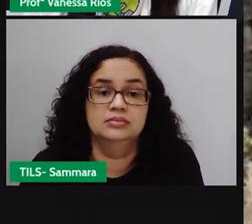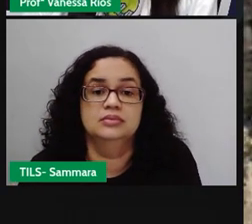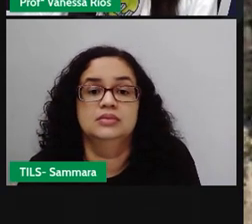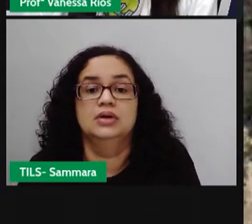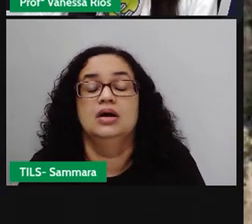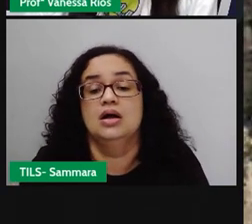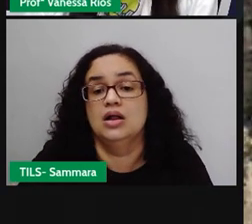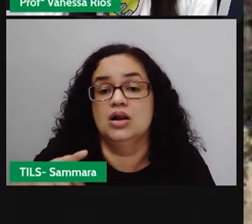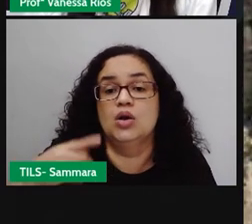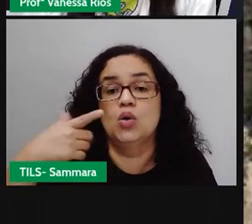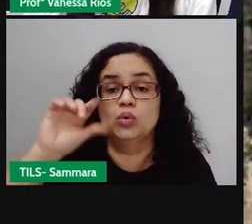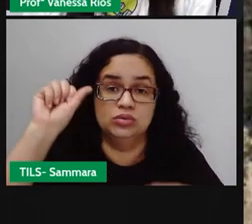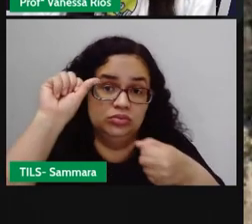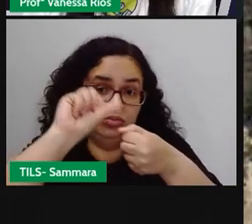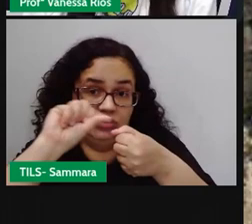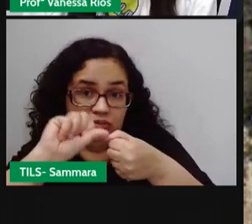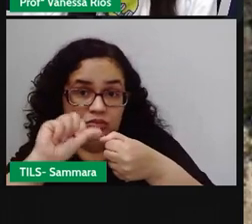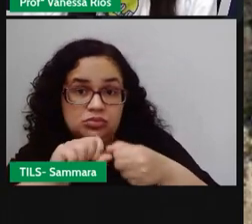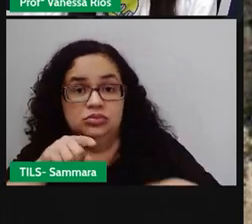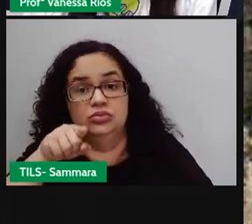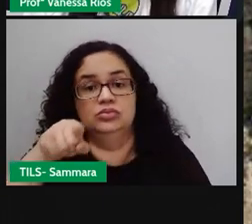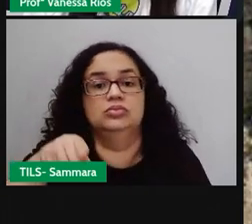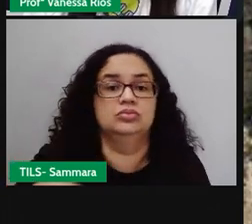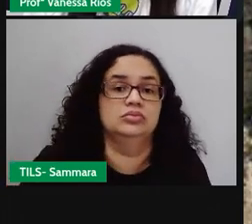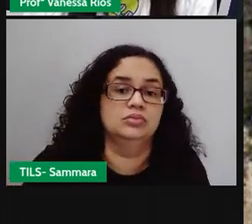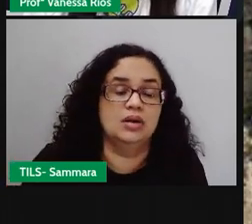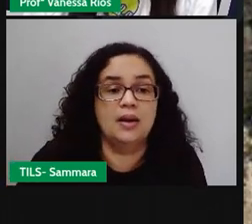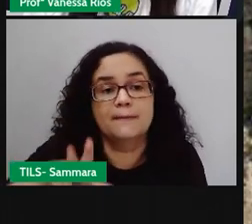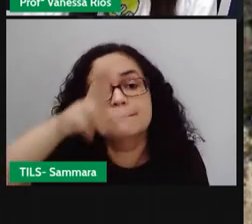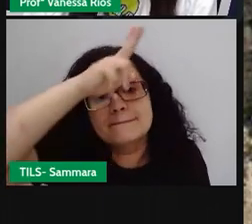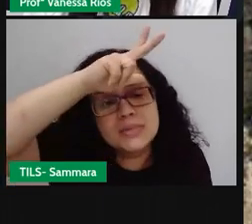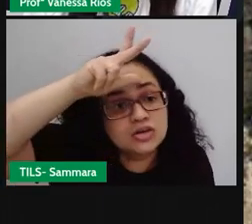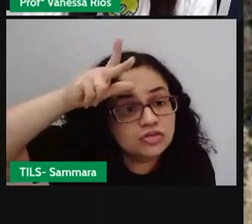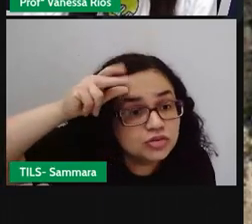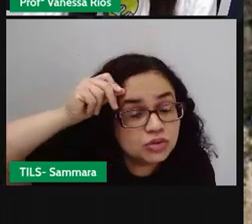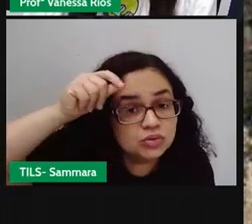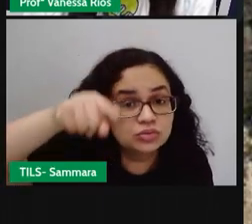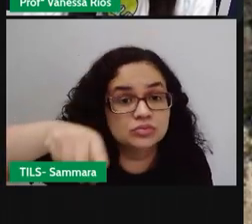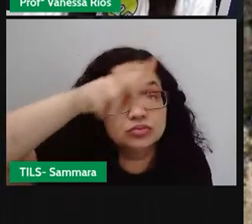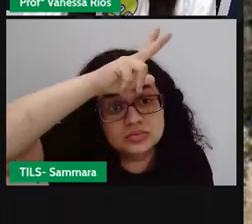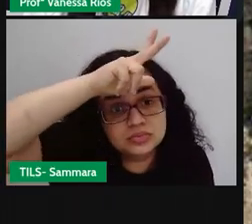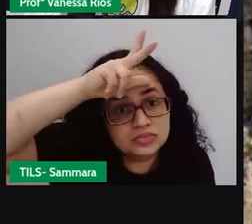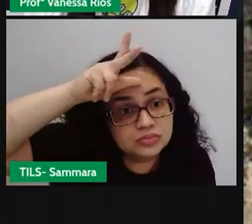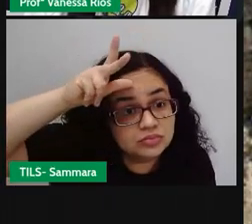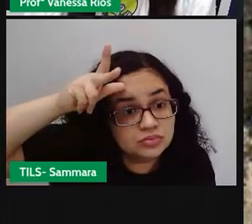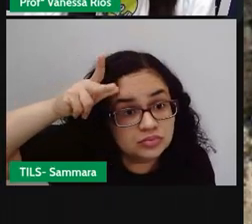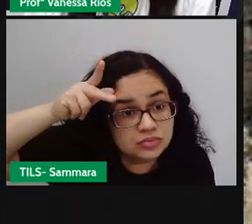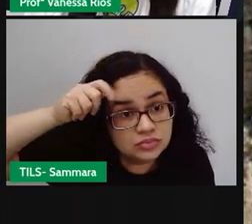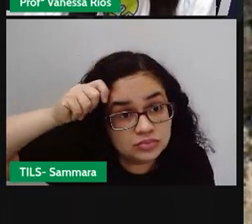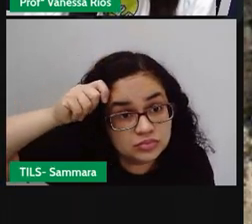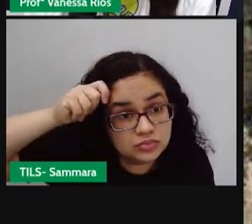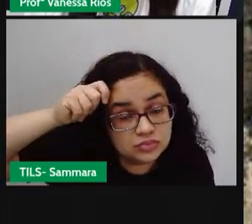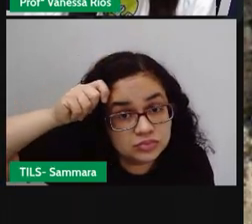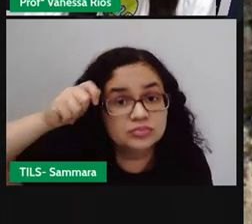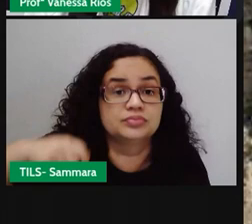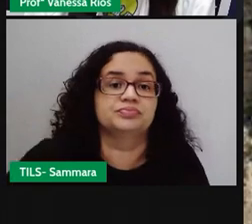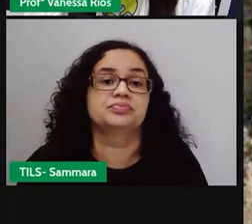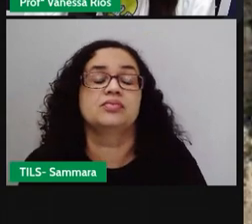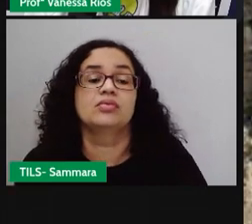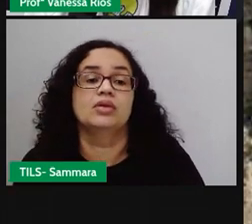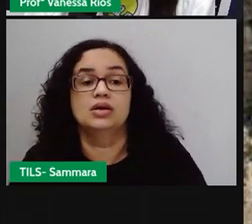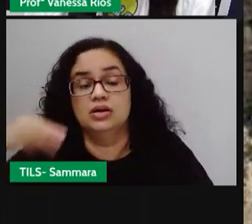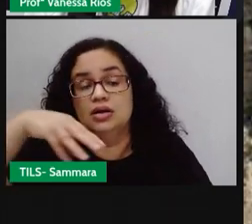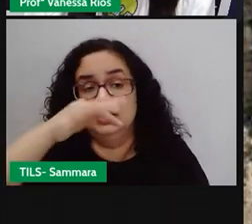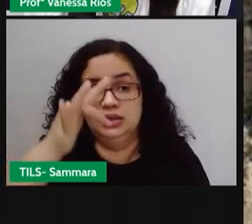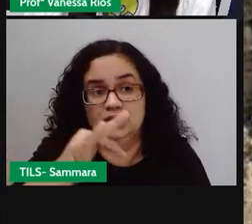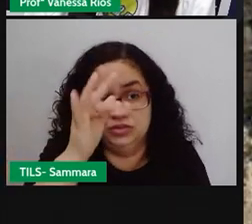Olha só, outra construção também, que é o Paço Municipal, onde funciona a Prefeitura